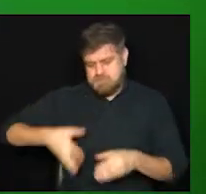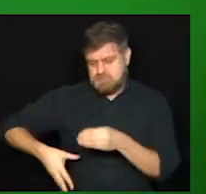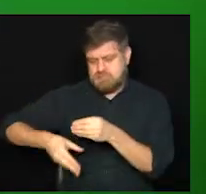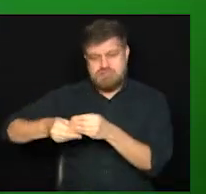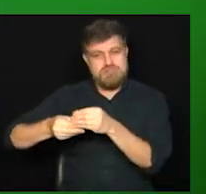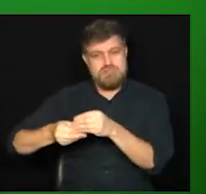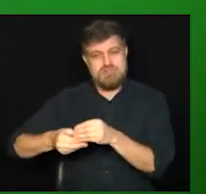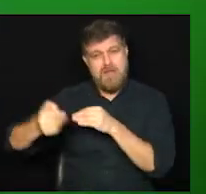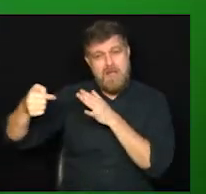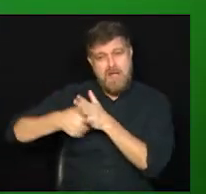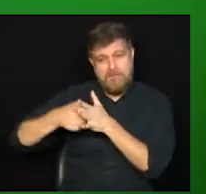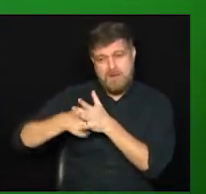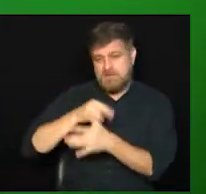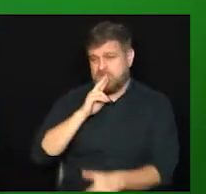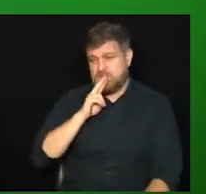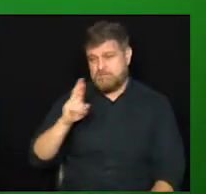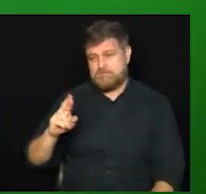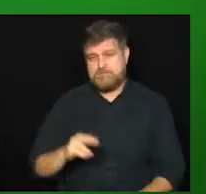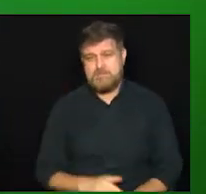as perguntas dos senhores.